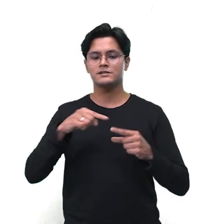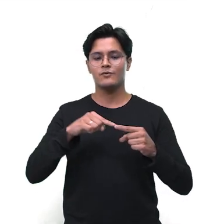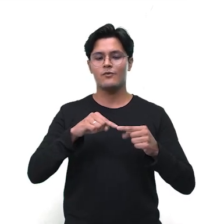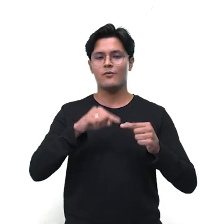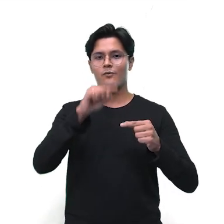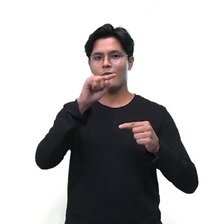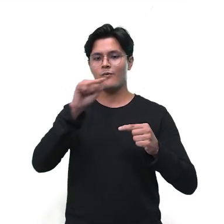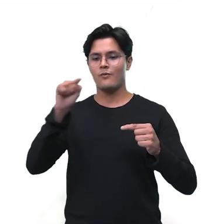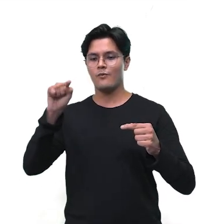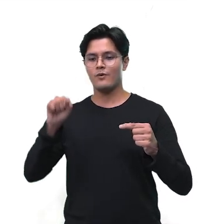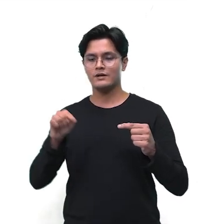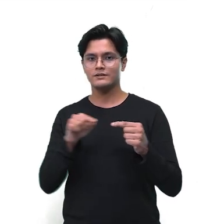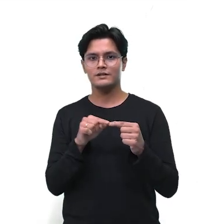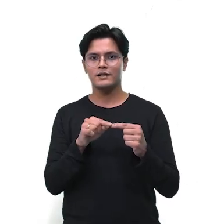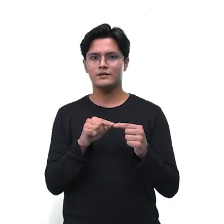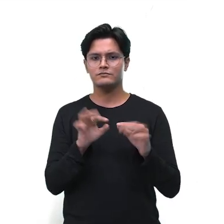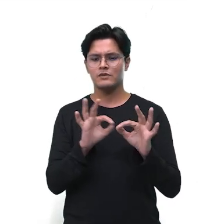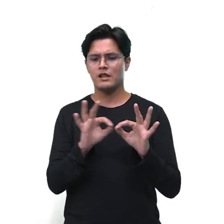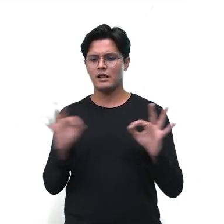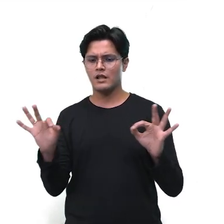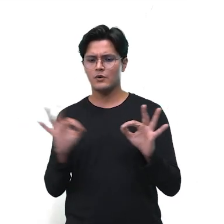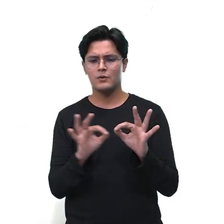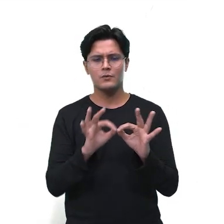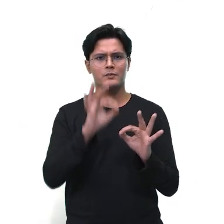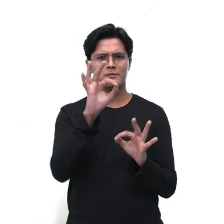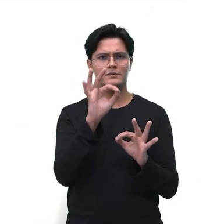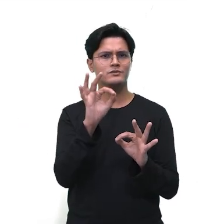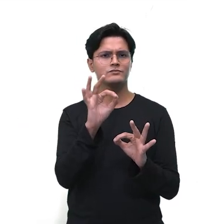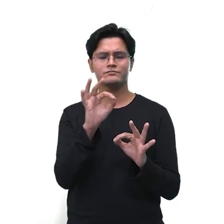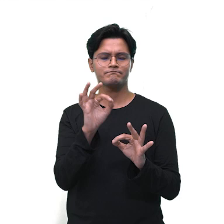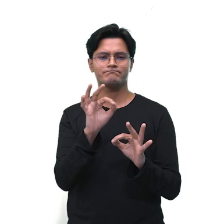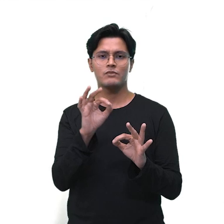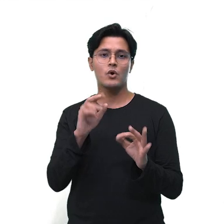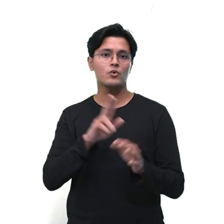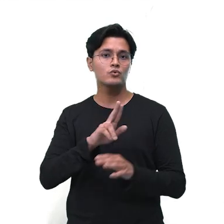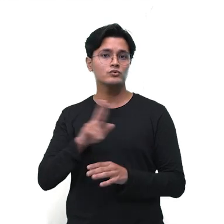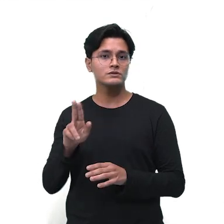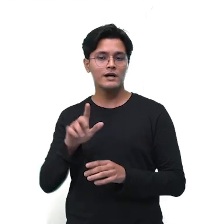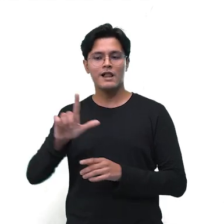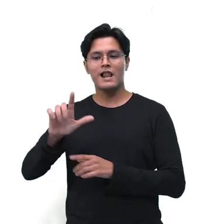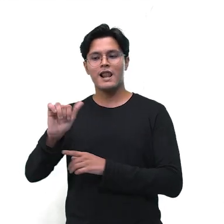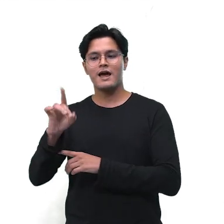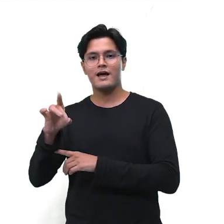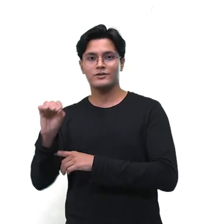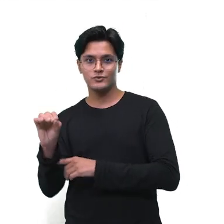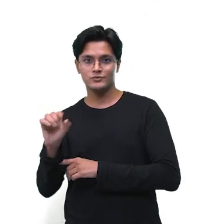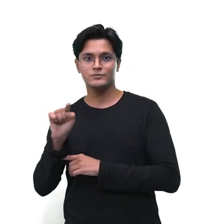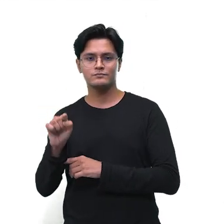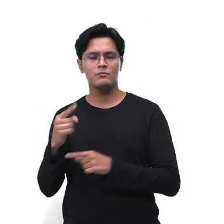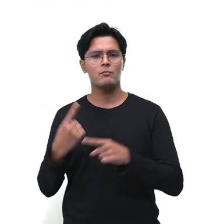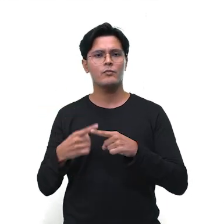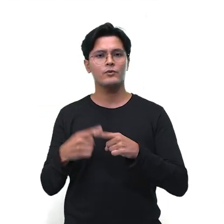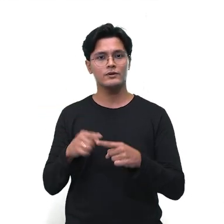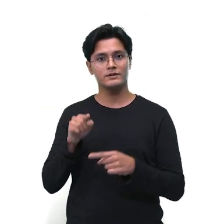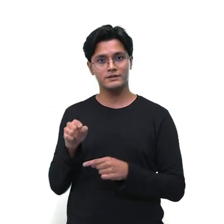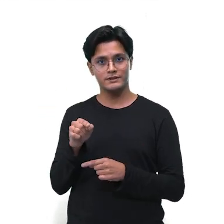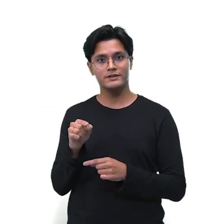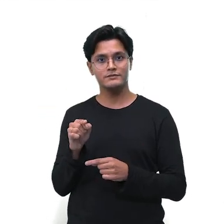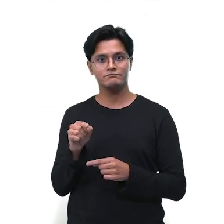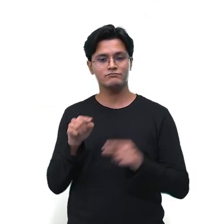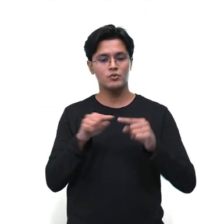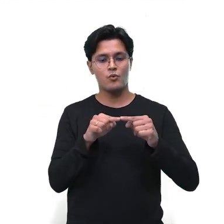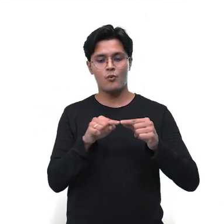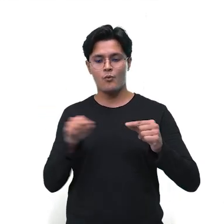nem pode usar o termo largura e comprimento, a gente usa o termo lado, né? Por quê? Porque em um